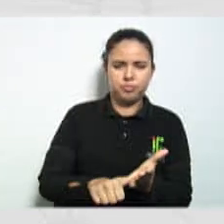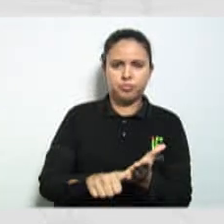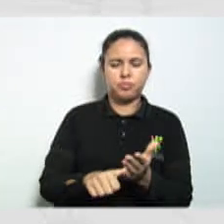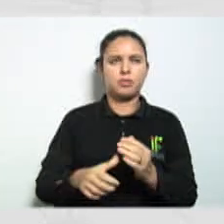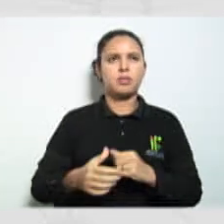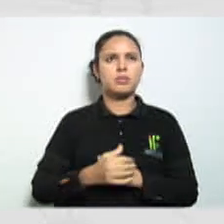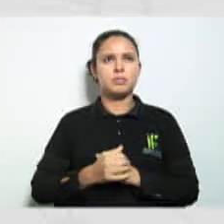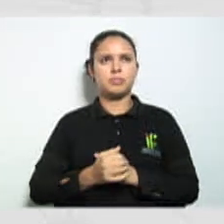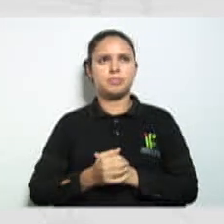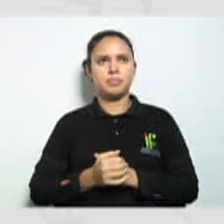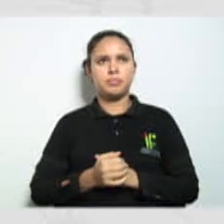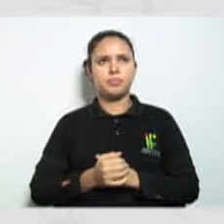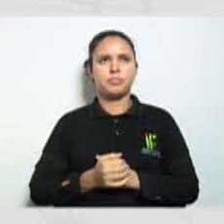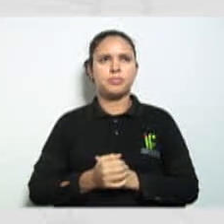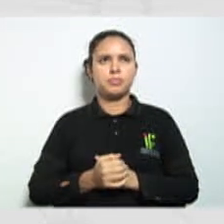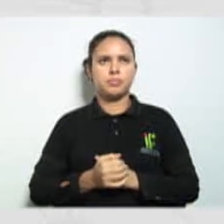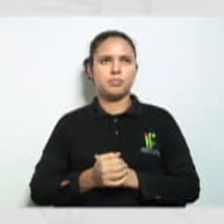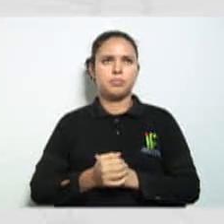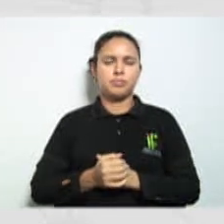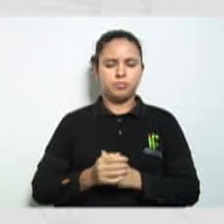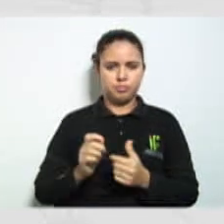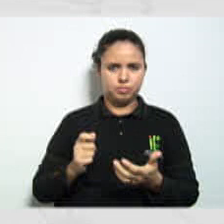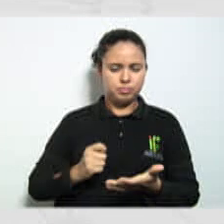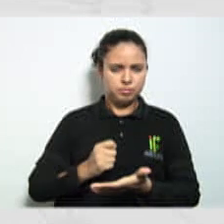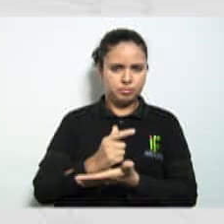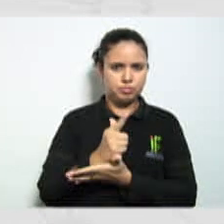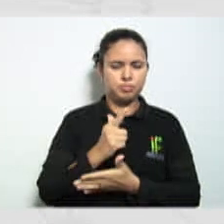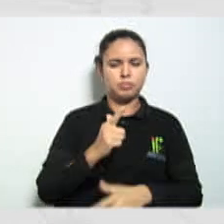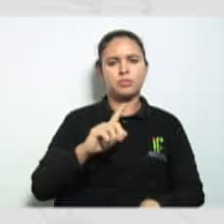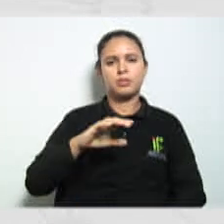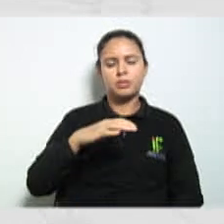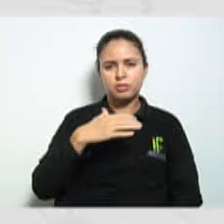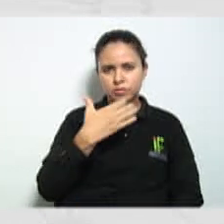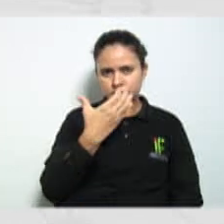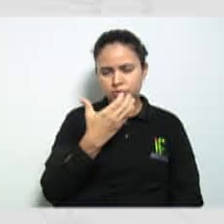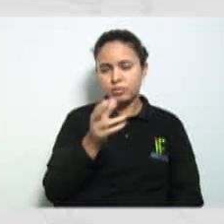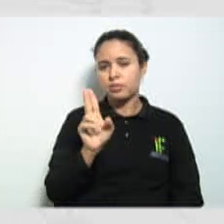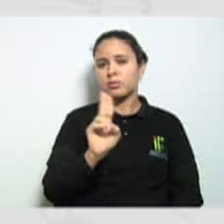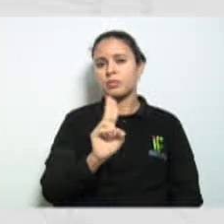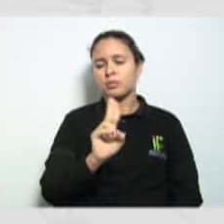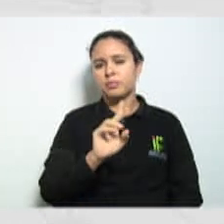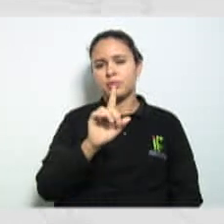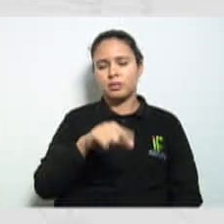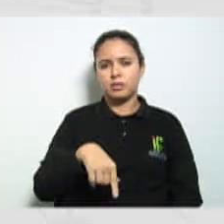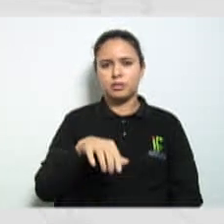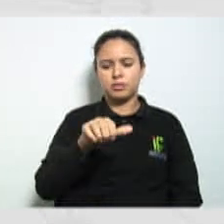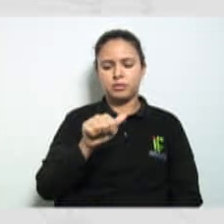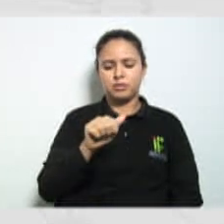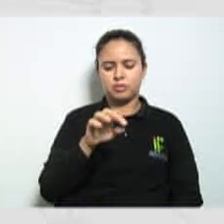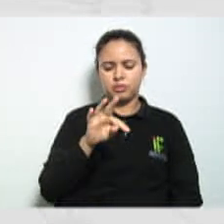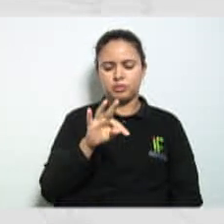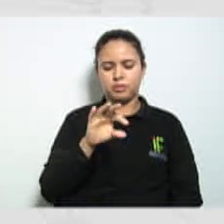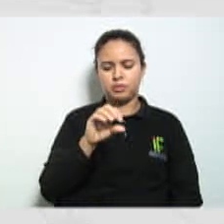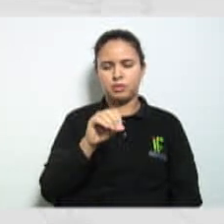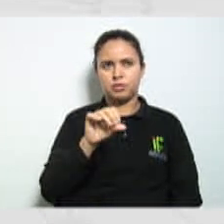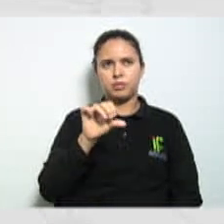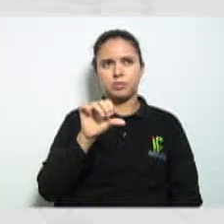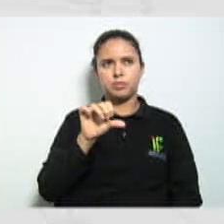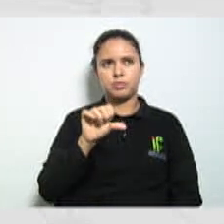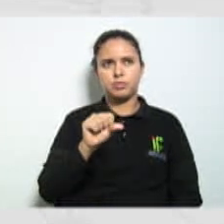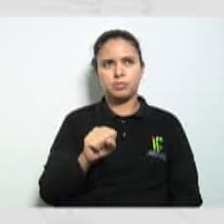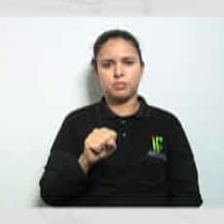frutas de um produtor rural que não é cooperado é chamado de ato